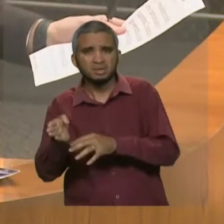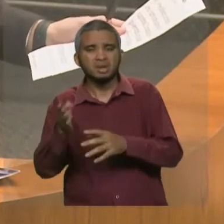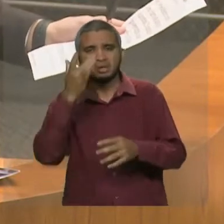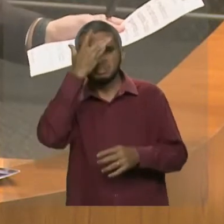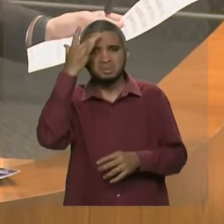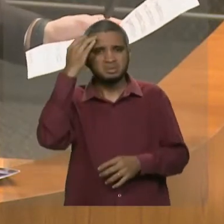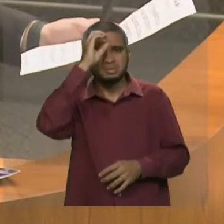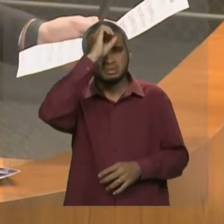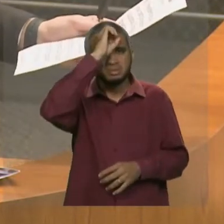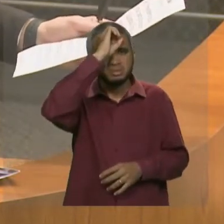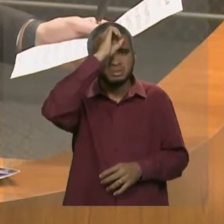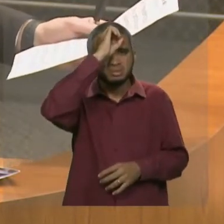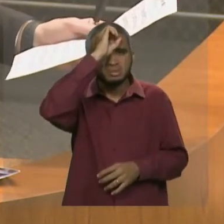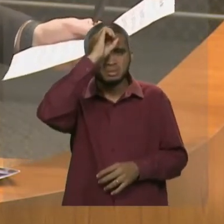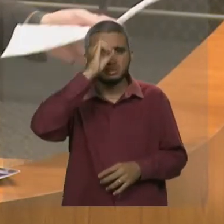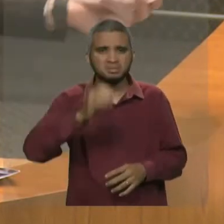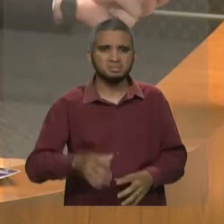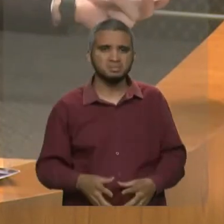aqui, sinceramente.